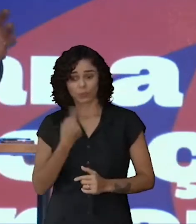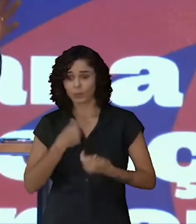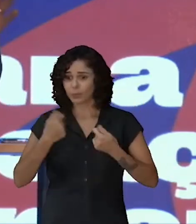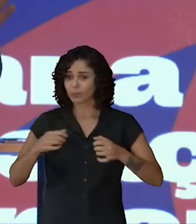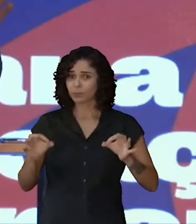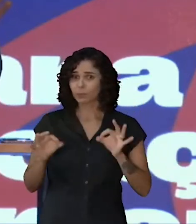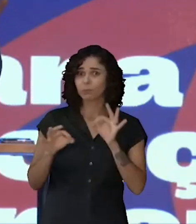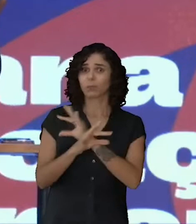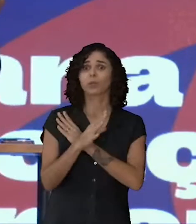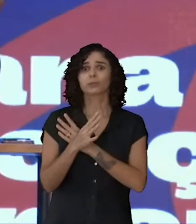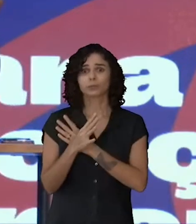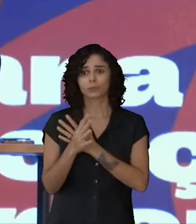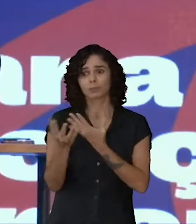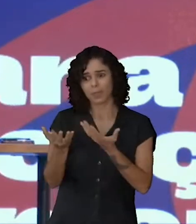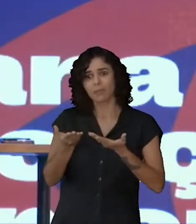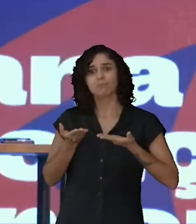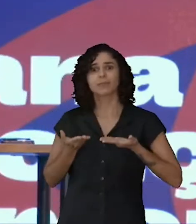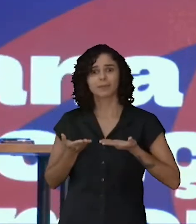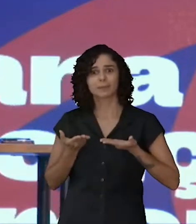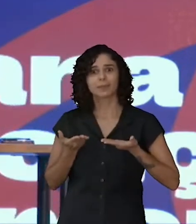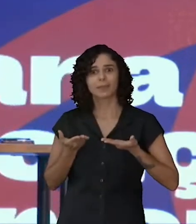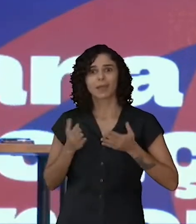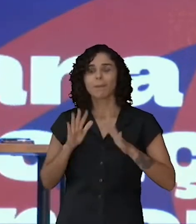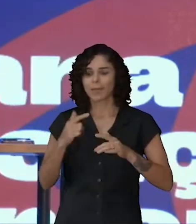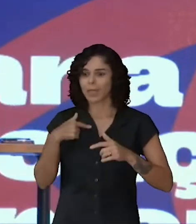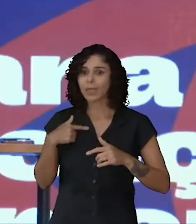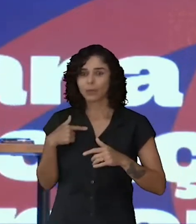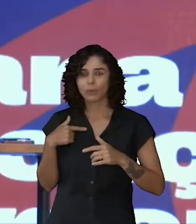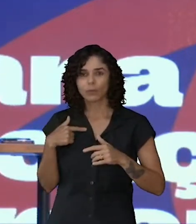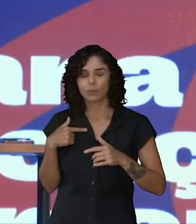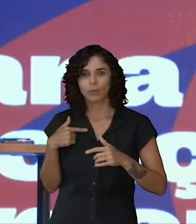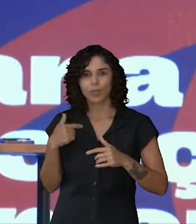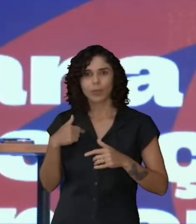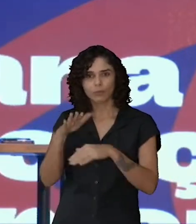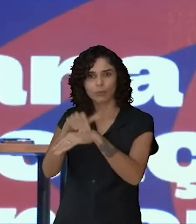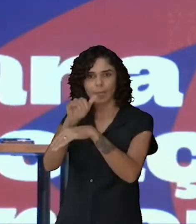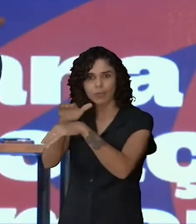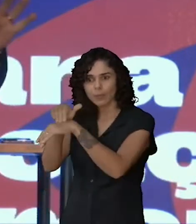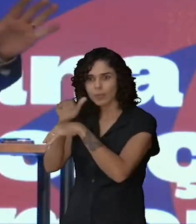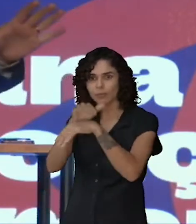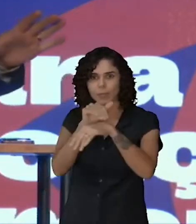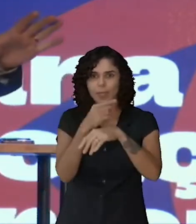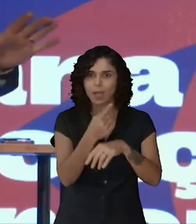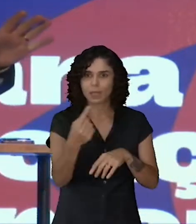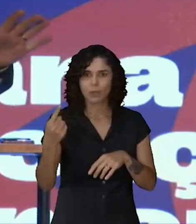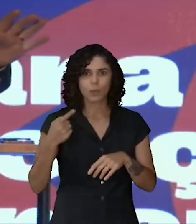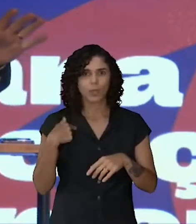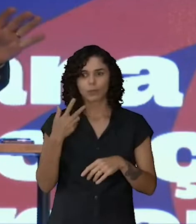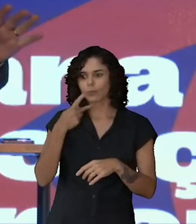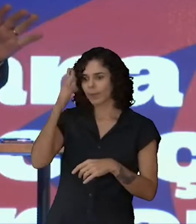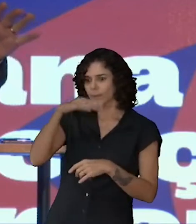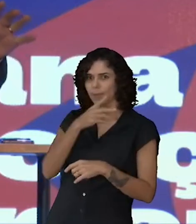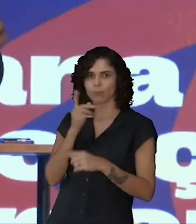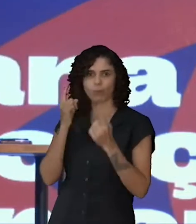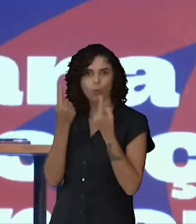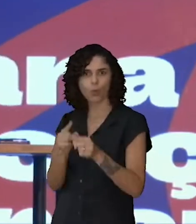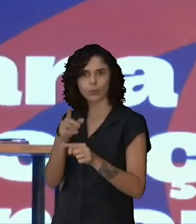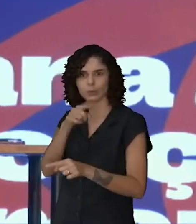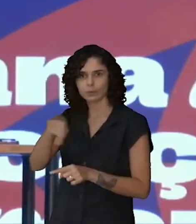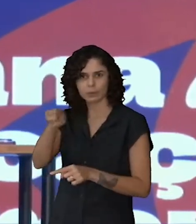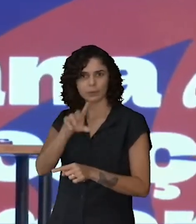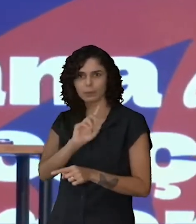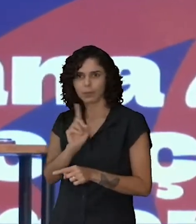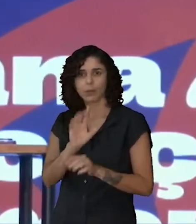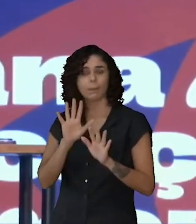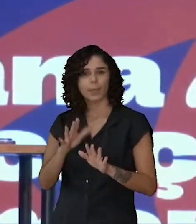eles. Gente, quem convidou fui eu, tá? Eu não estou falando mal deles. Eu só não quero que